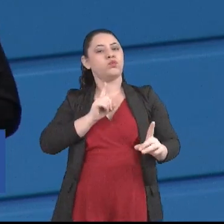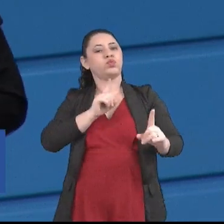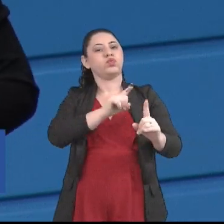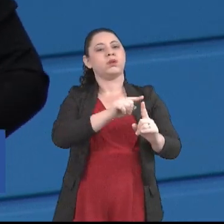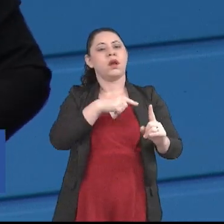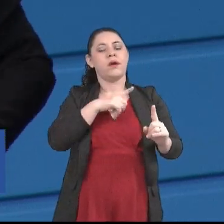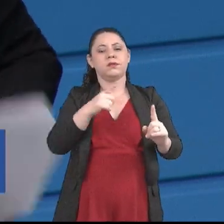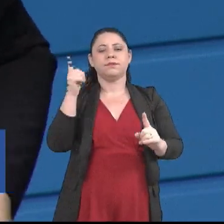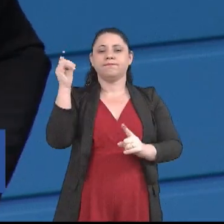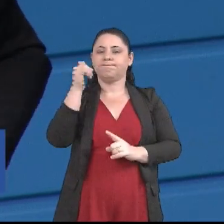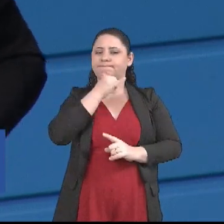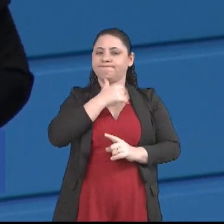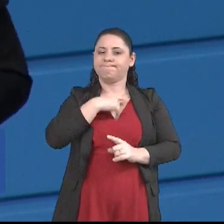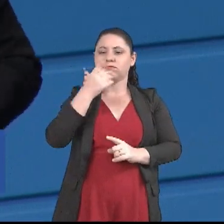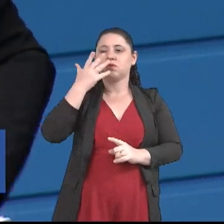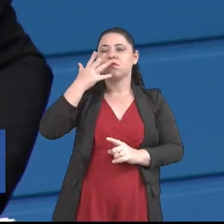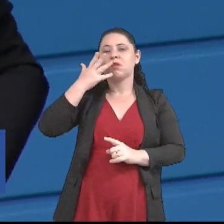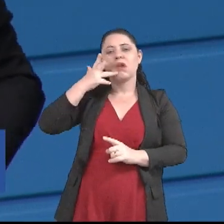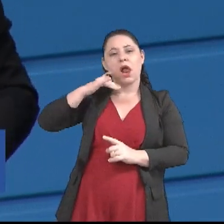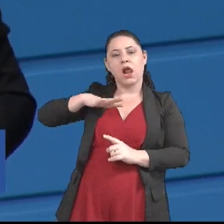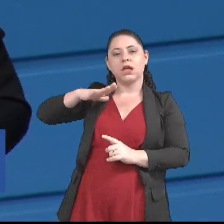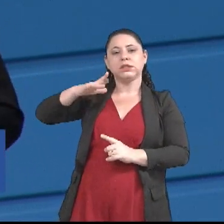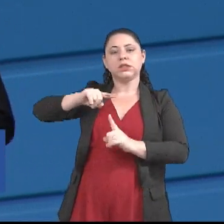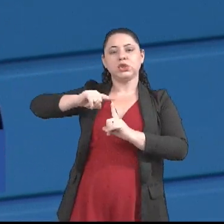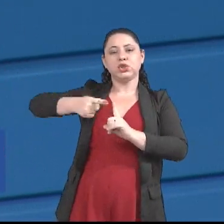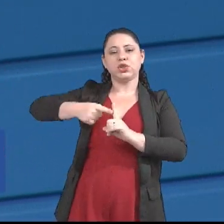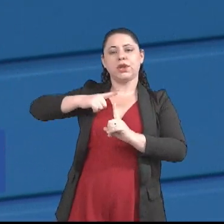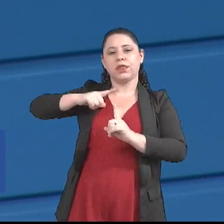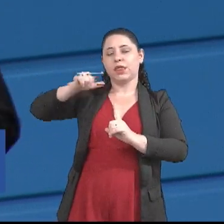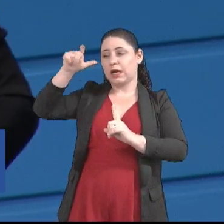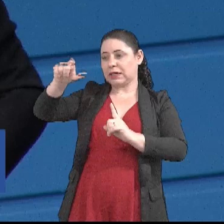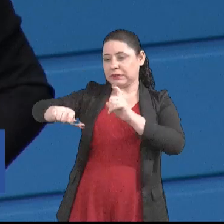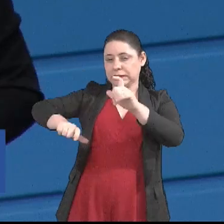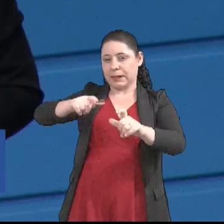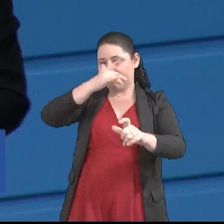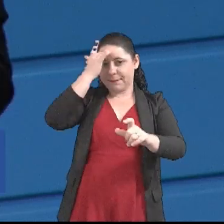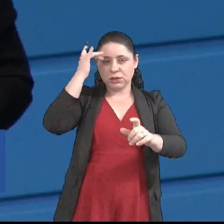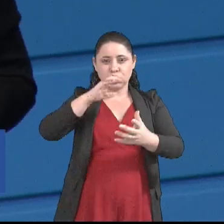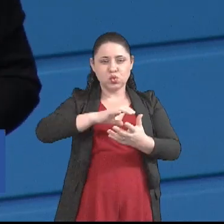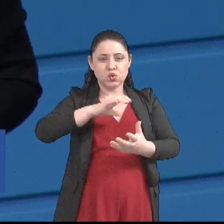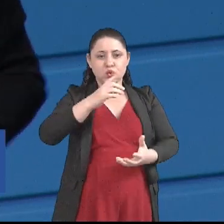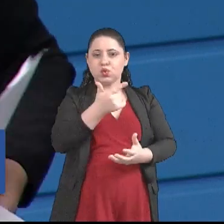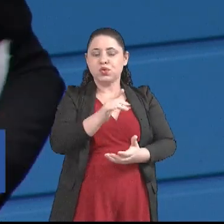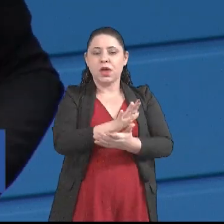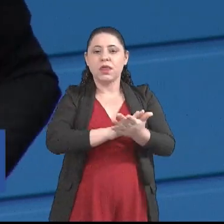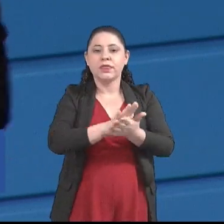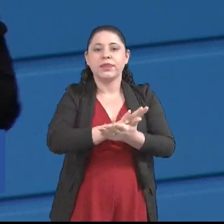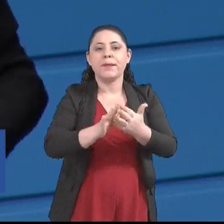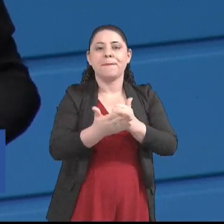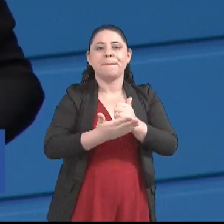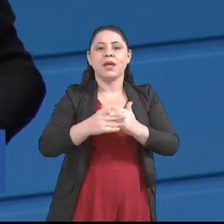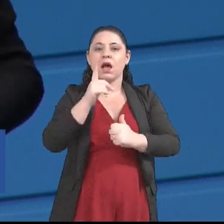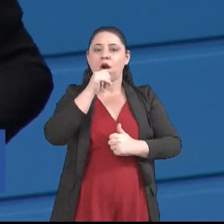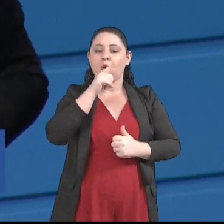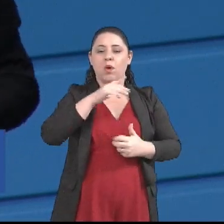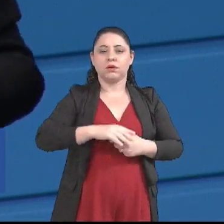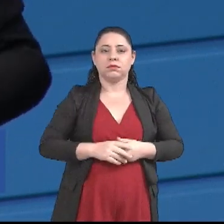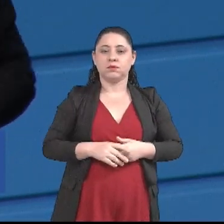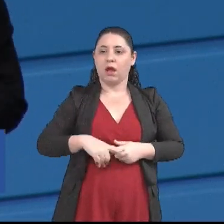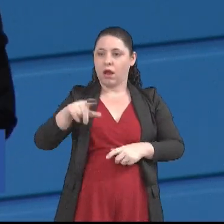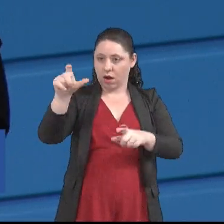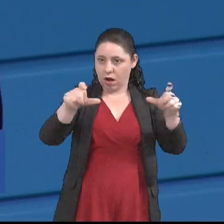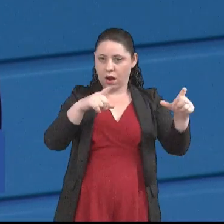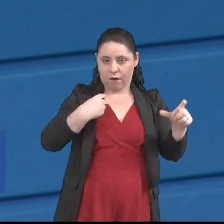é muito triste a gente ver crianças, gestantes, pessoas idosas sem ter o mínimo que é a água. Ninguém